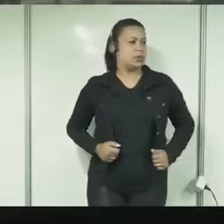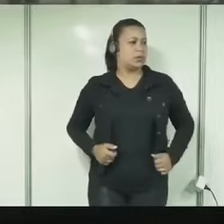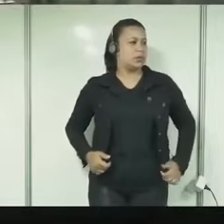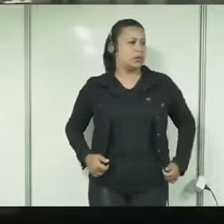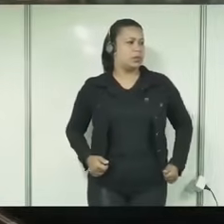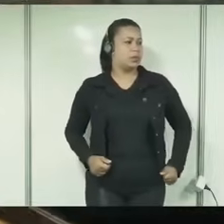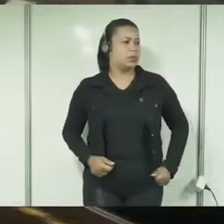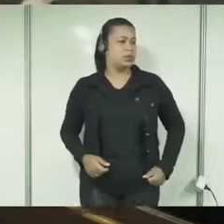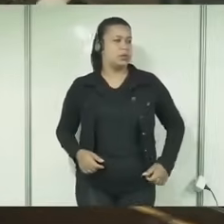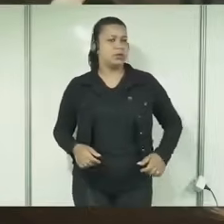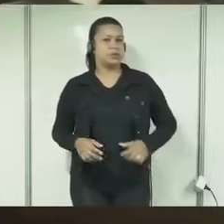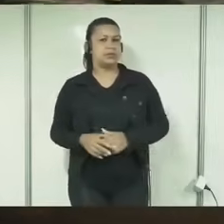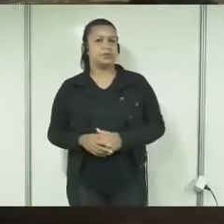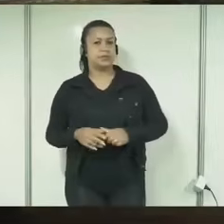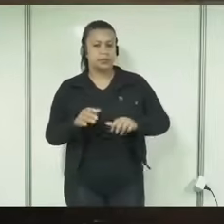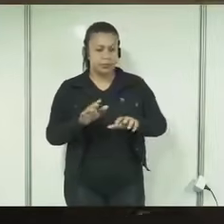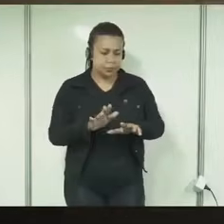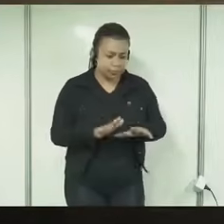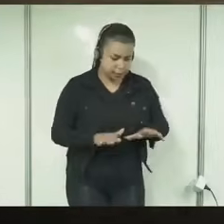À beira-mar